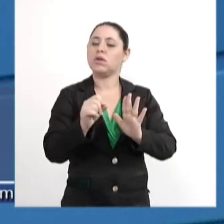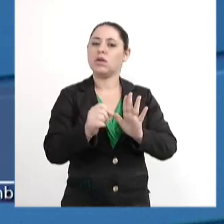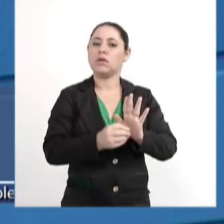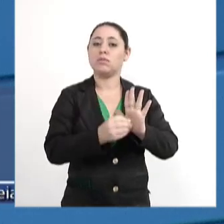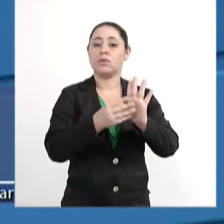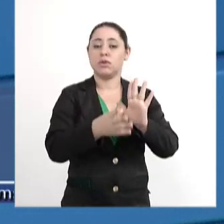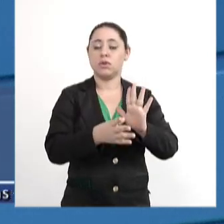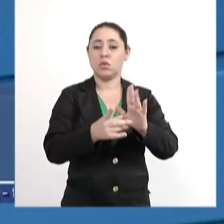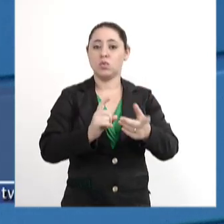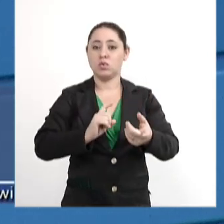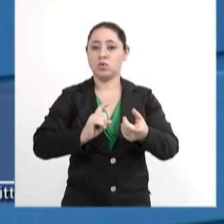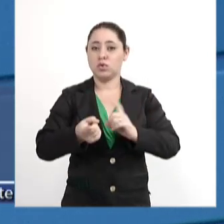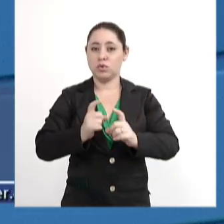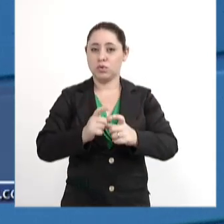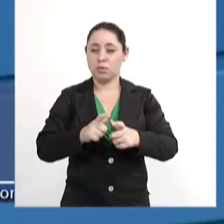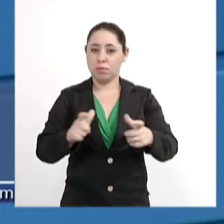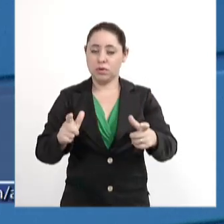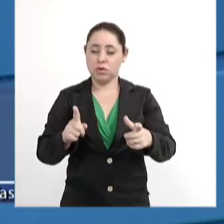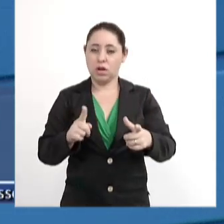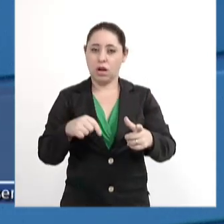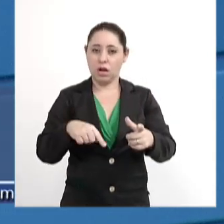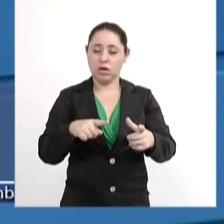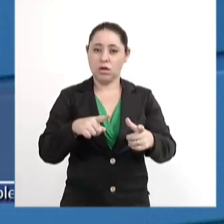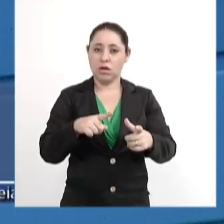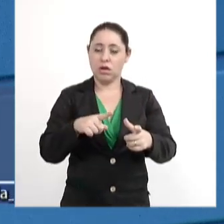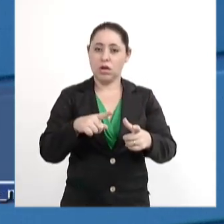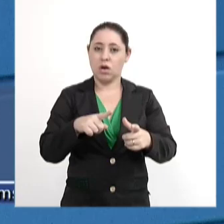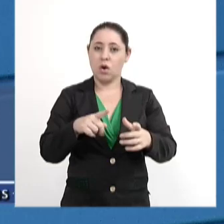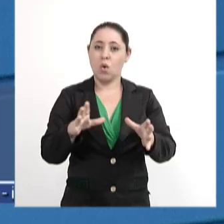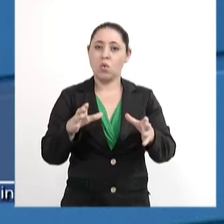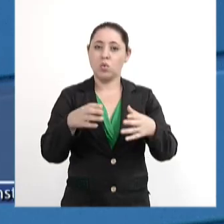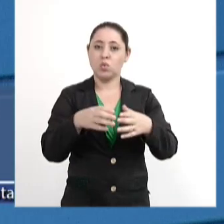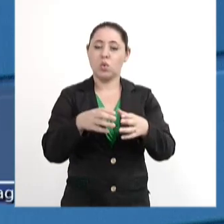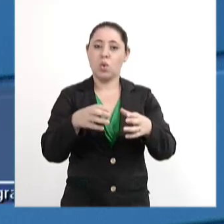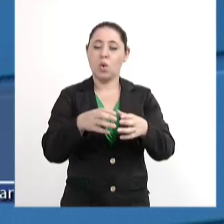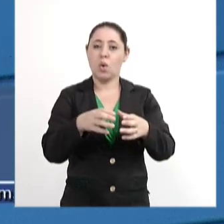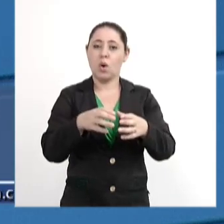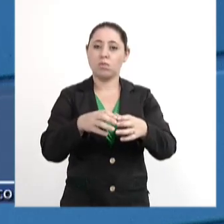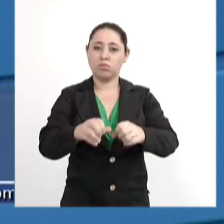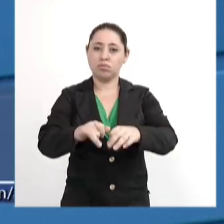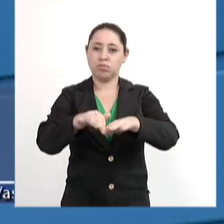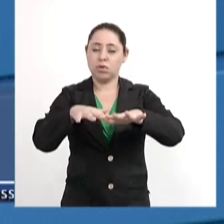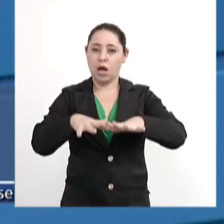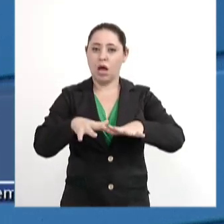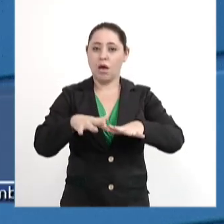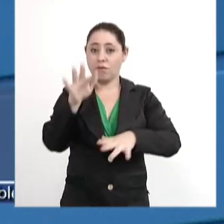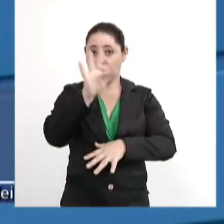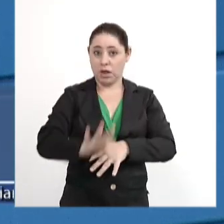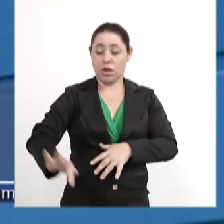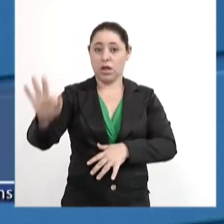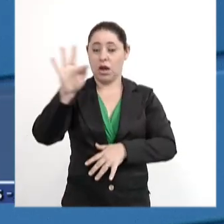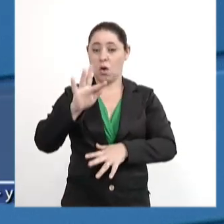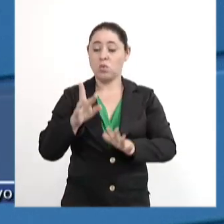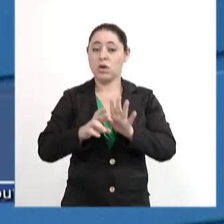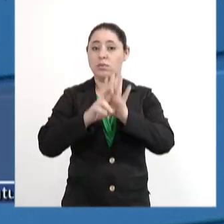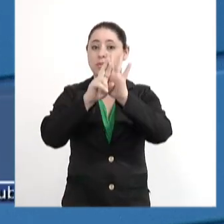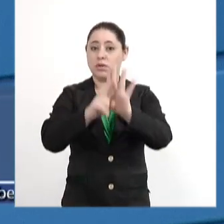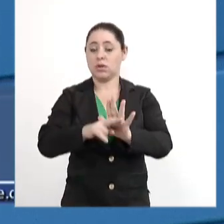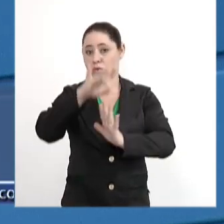encaminhado expediente deste poder aos membros da bancada federal que representa o Mato Grosso do Sul no Congresso